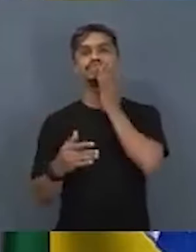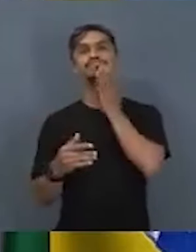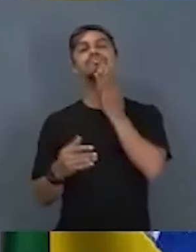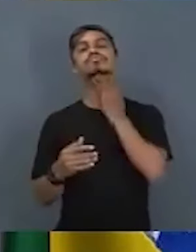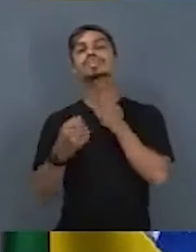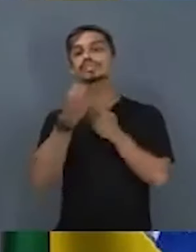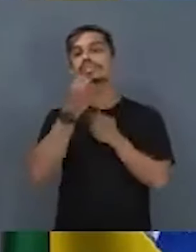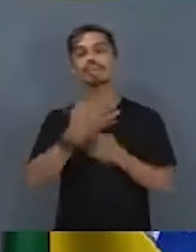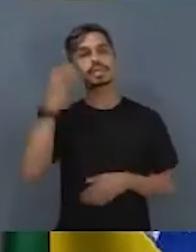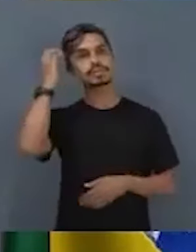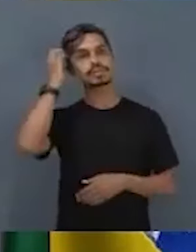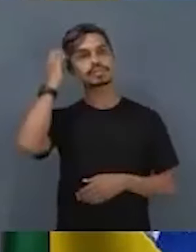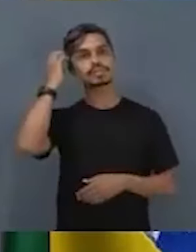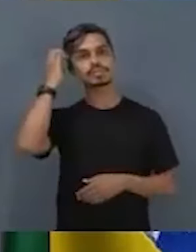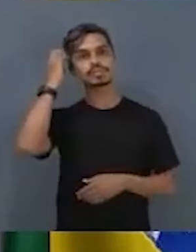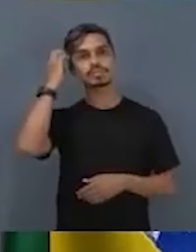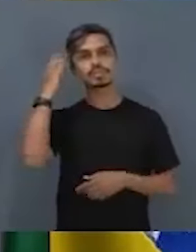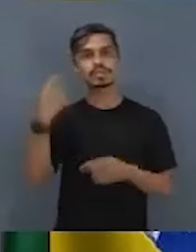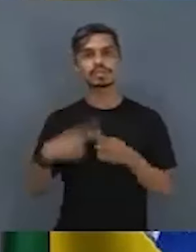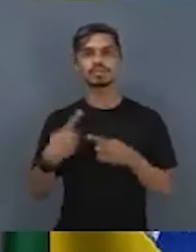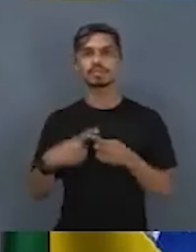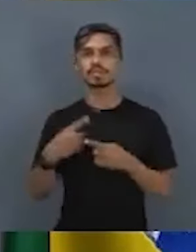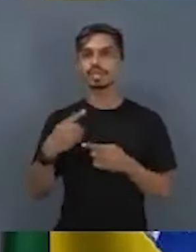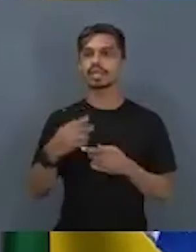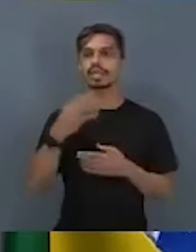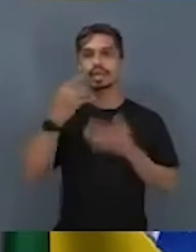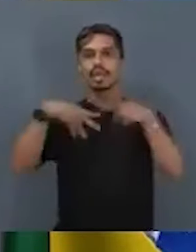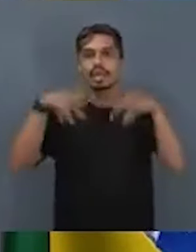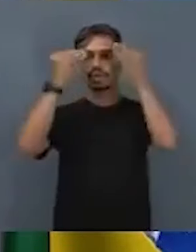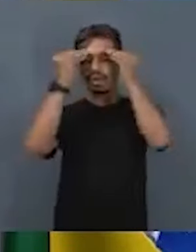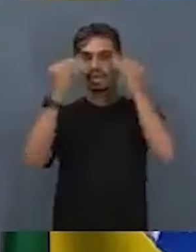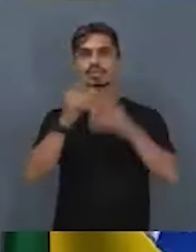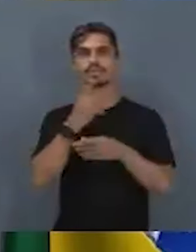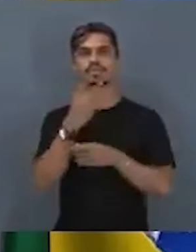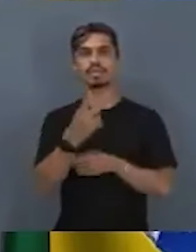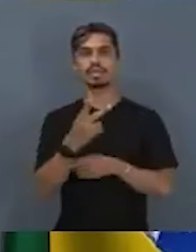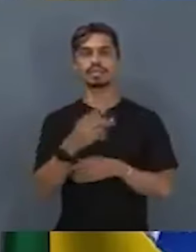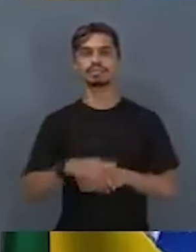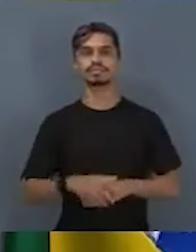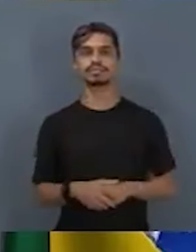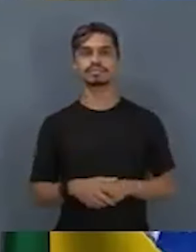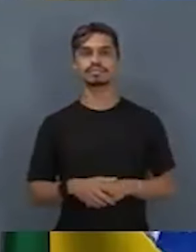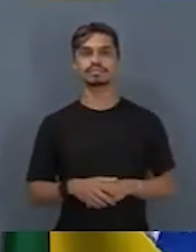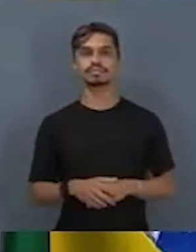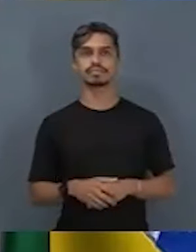bem, porque fala exatamente a linguagem, alma a alma.